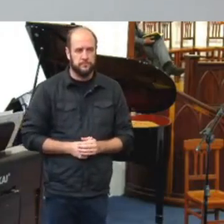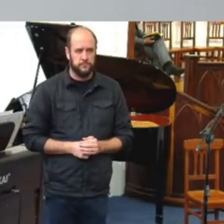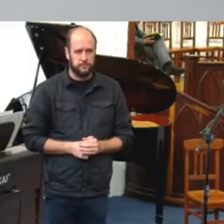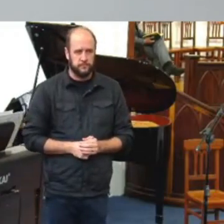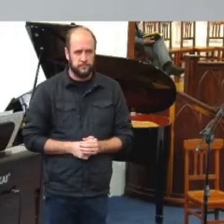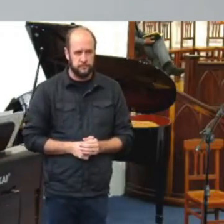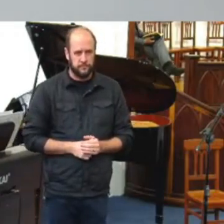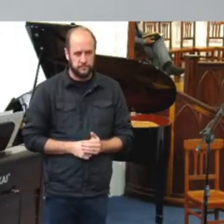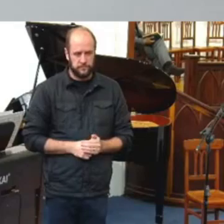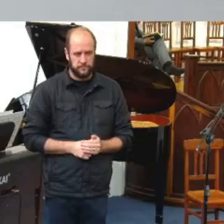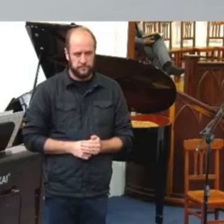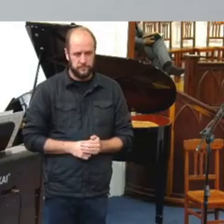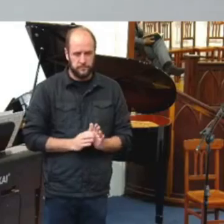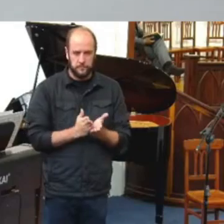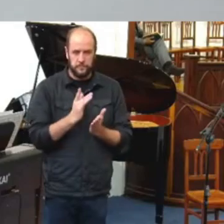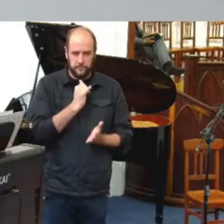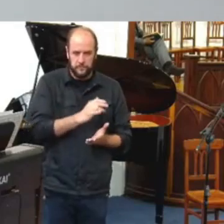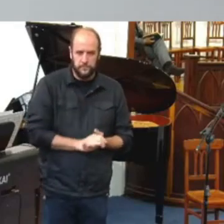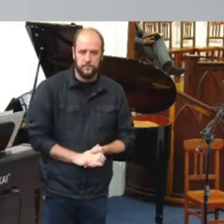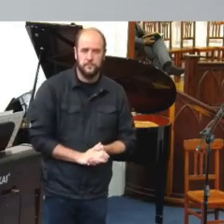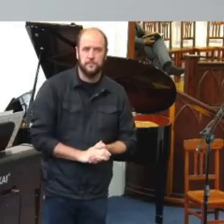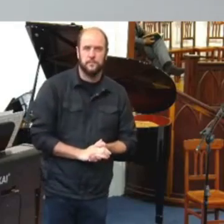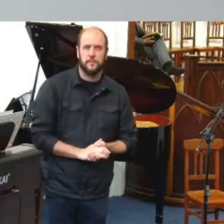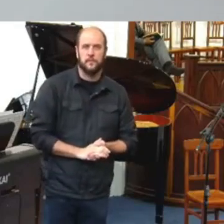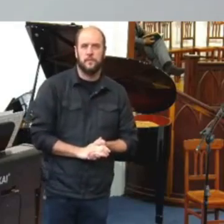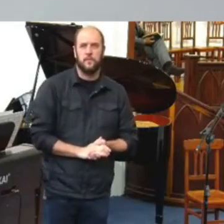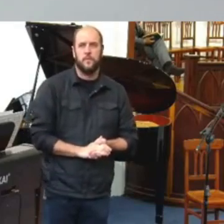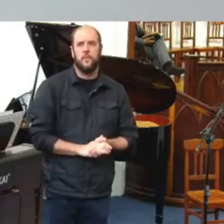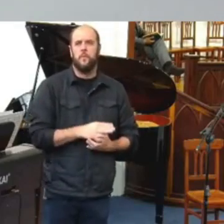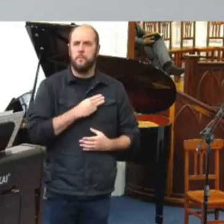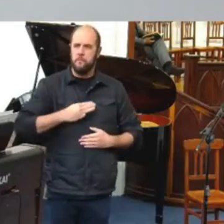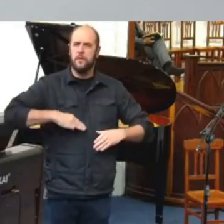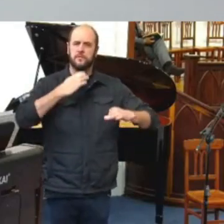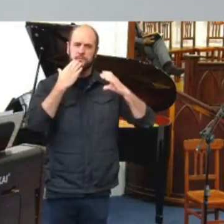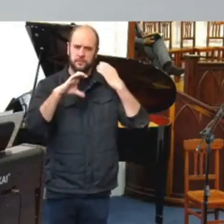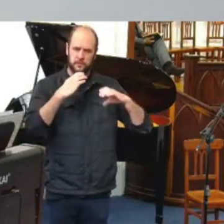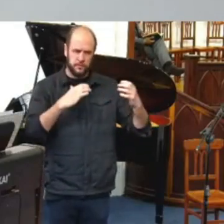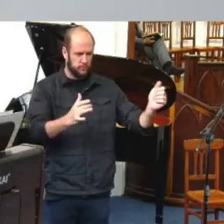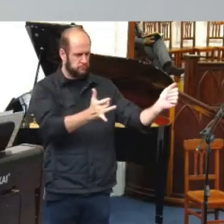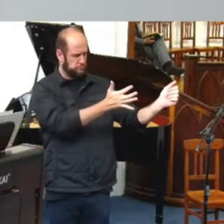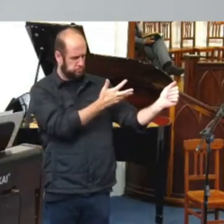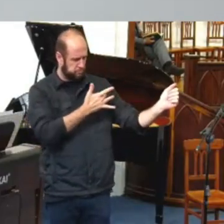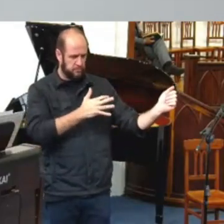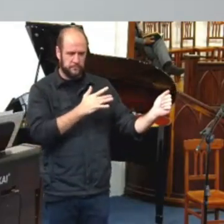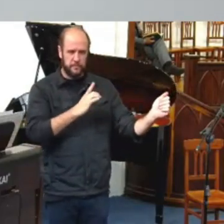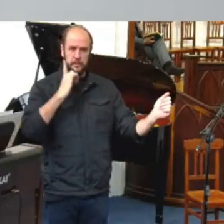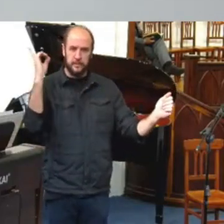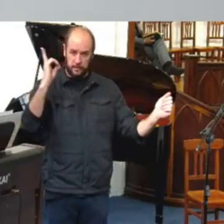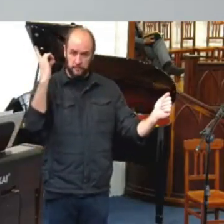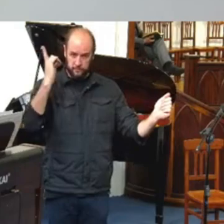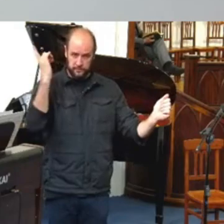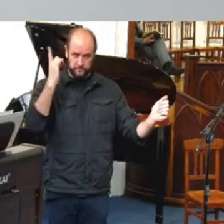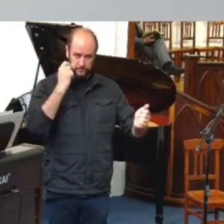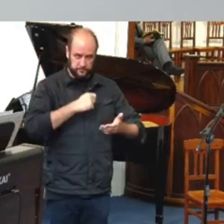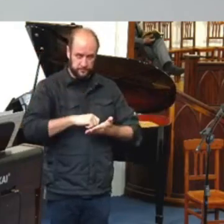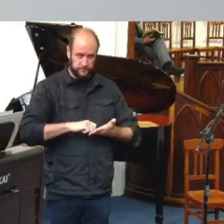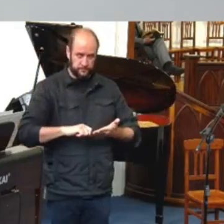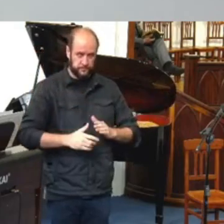seguinte: ao mestre de canto com instrumentos de 8 cordas, Salmo de Davi.